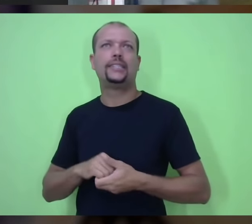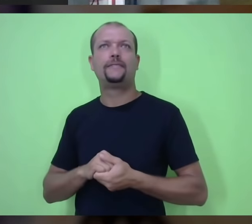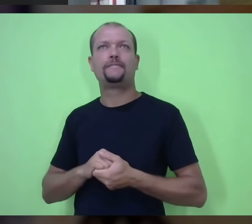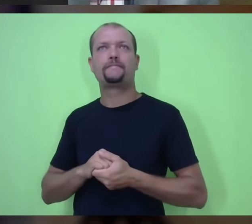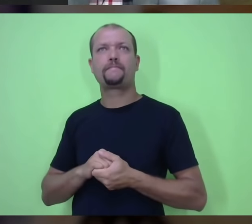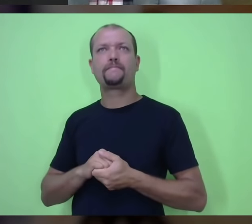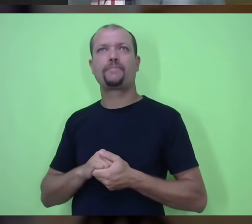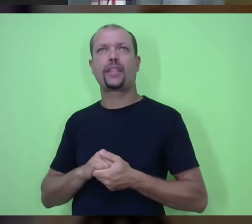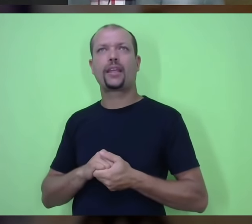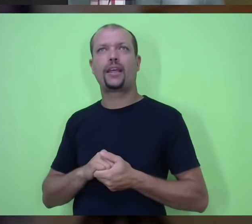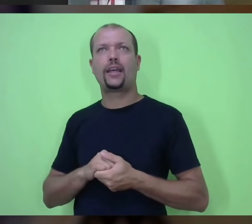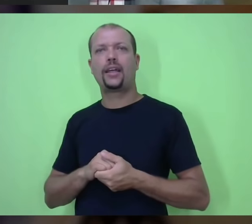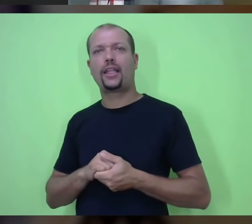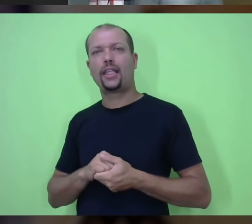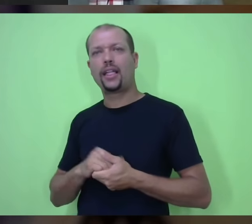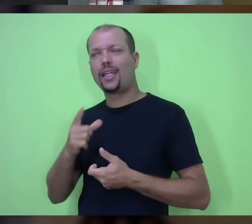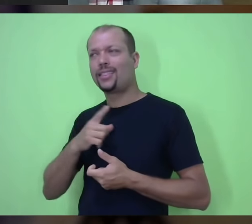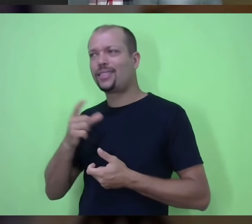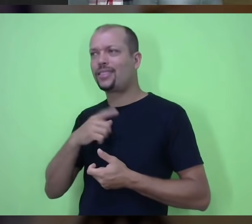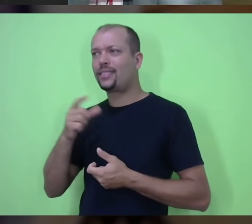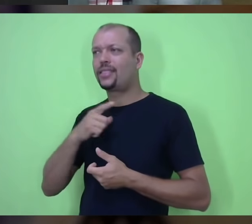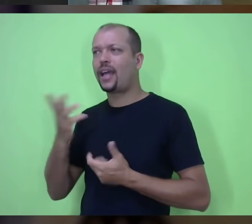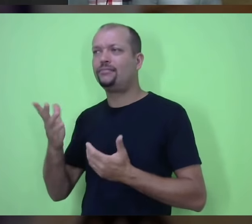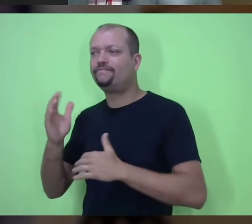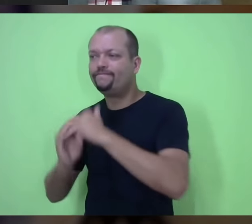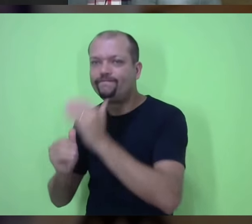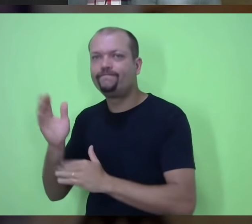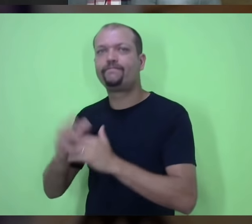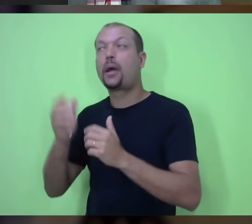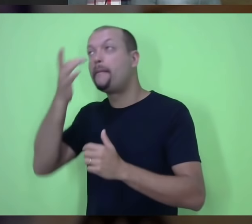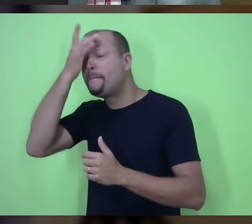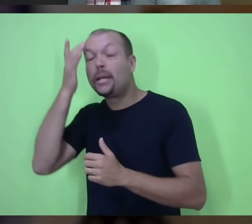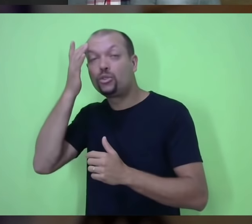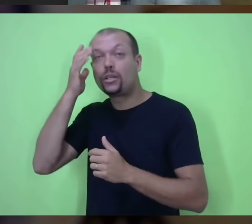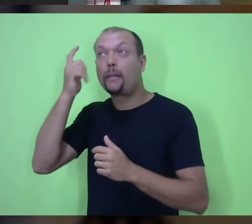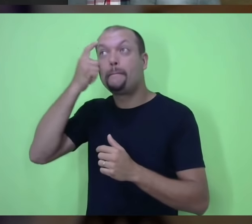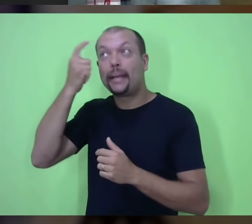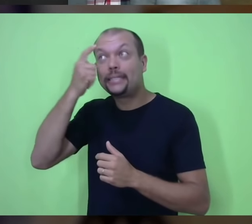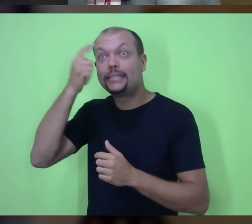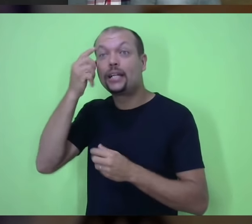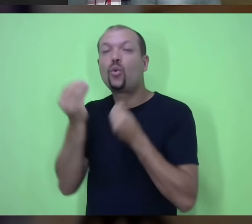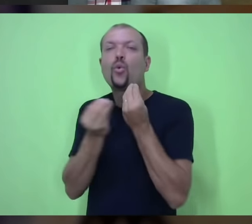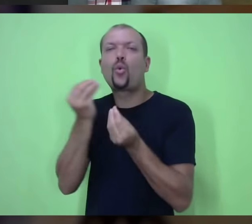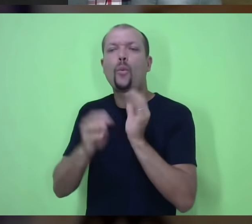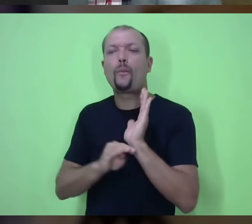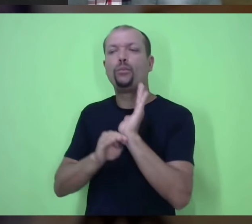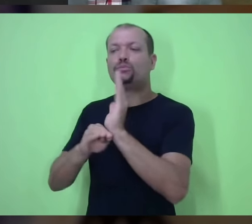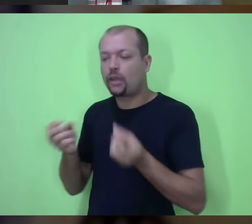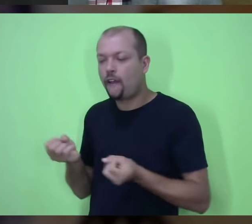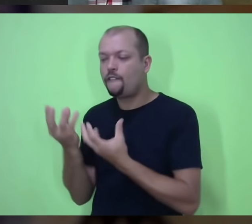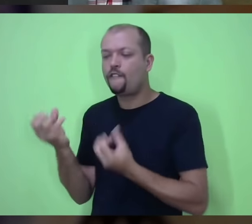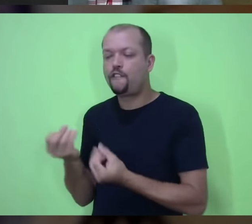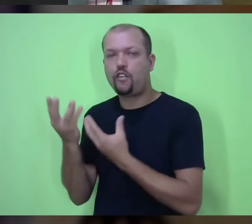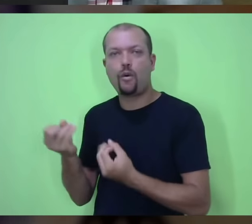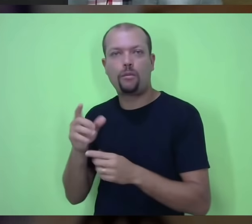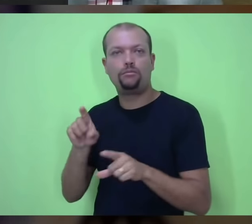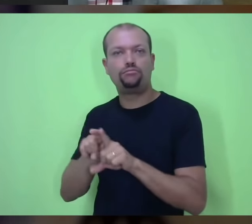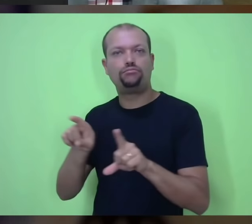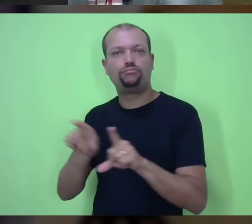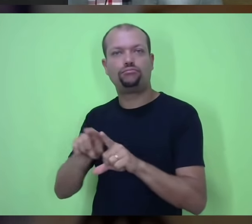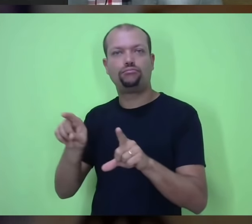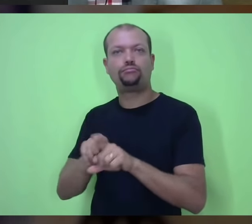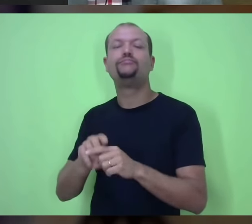alguma, ter outros recursos, ter pessoas preocupadas, talvez, com o nosso bem-estar e trazendo informações que a gente não consegue